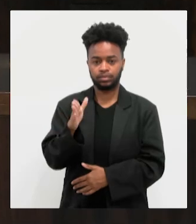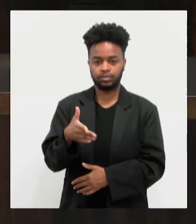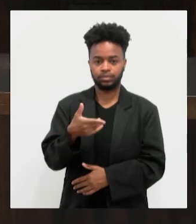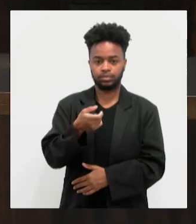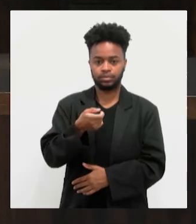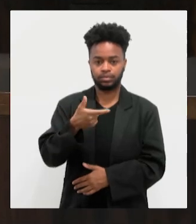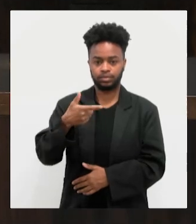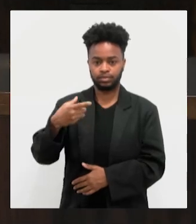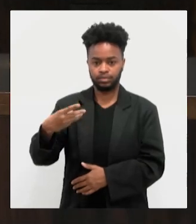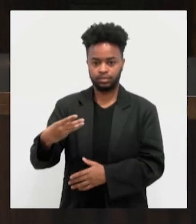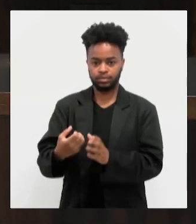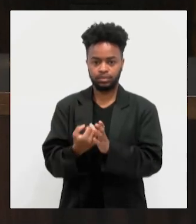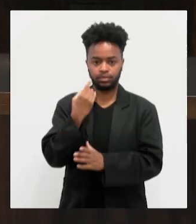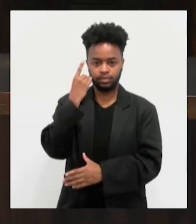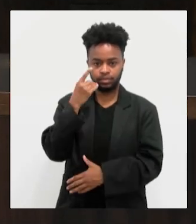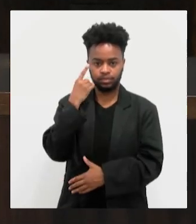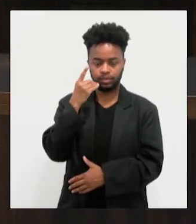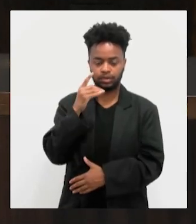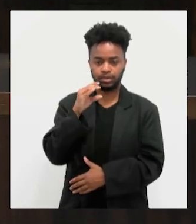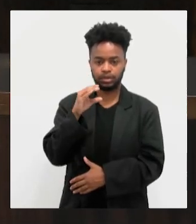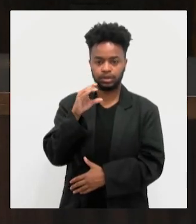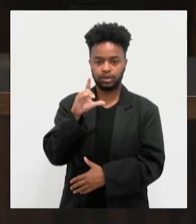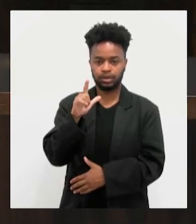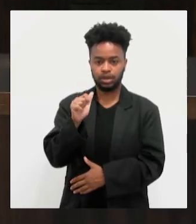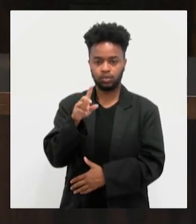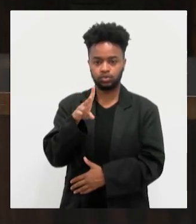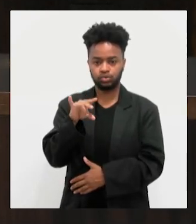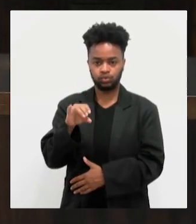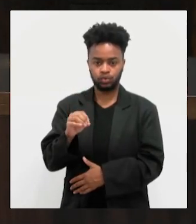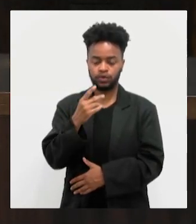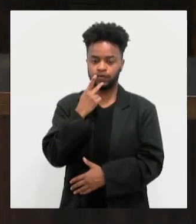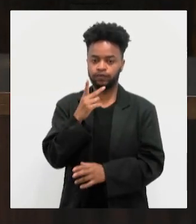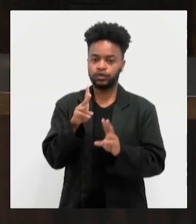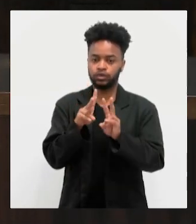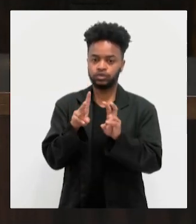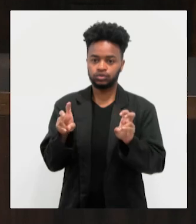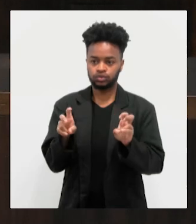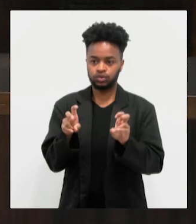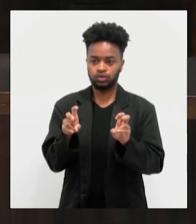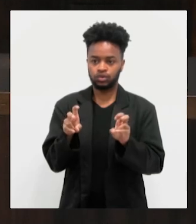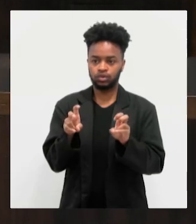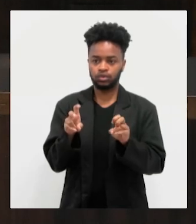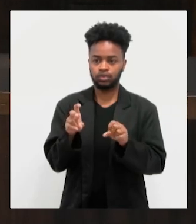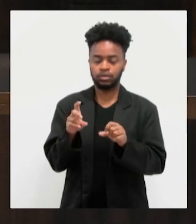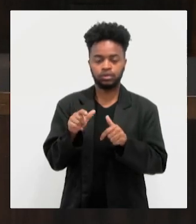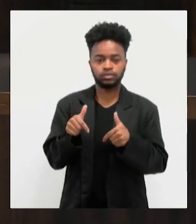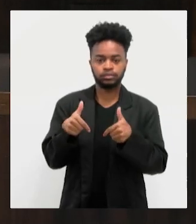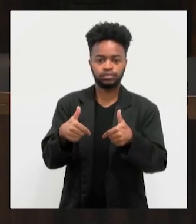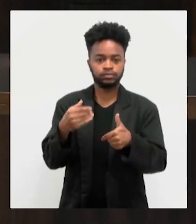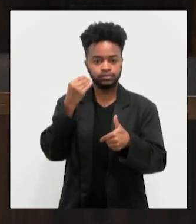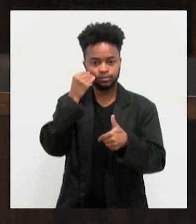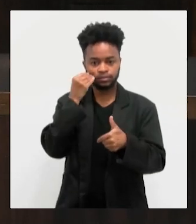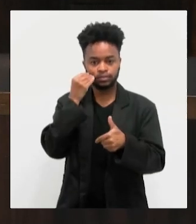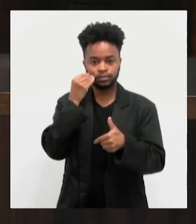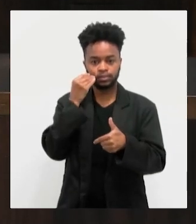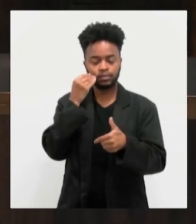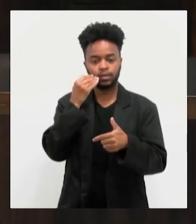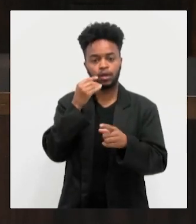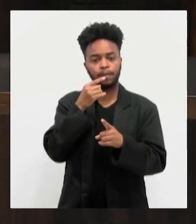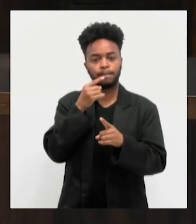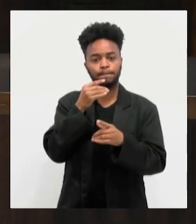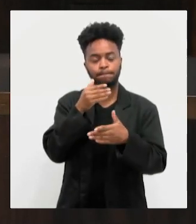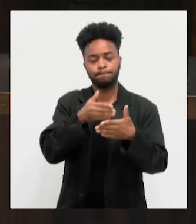2704/2023, de autoria do deputado Cláudio Caiado, que dispõe sobre as medidas tendentes a coibir a prática de haters e da